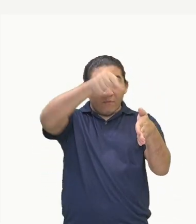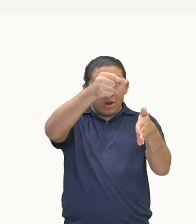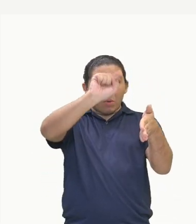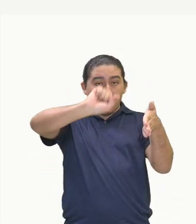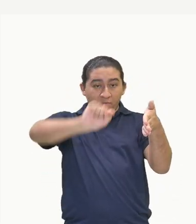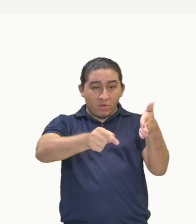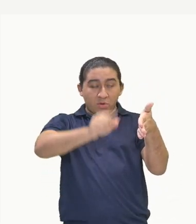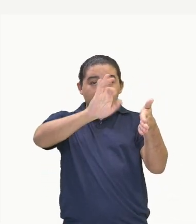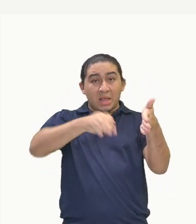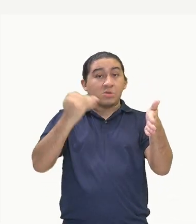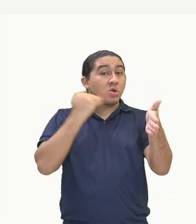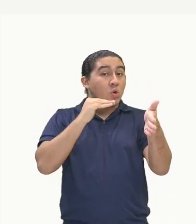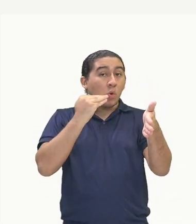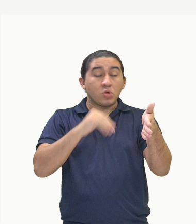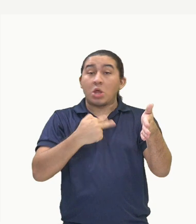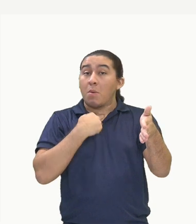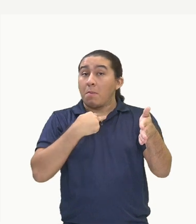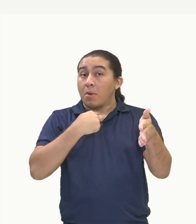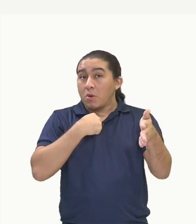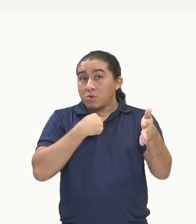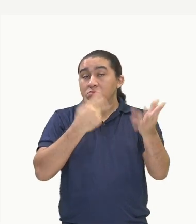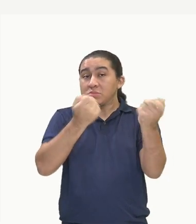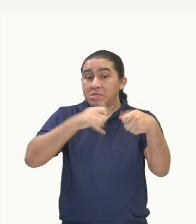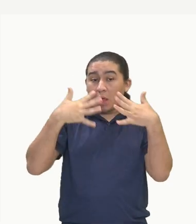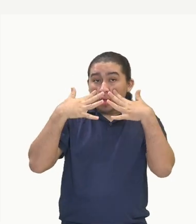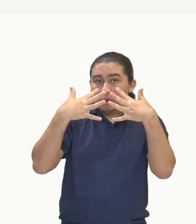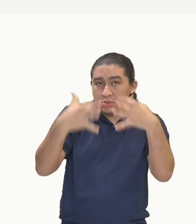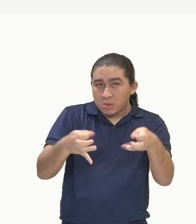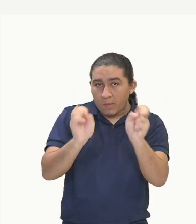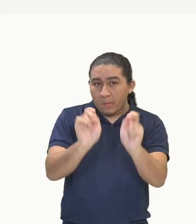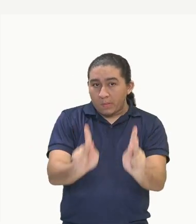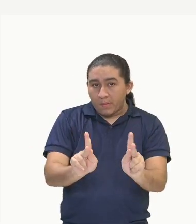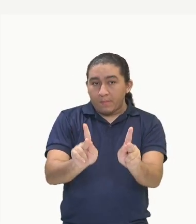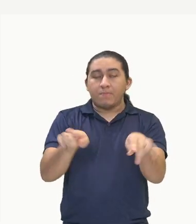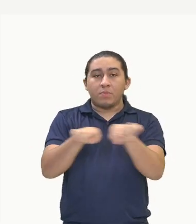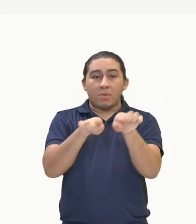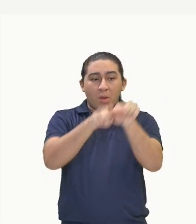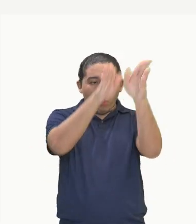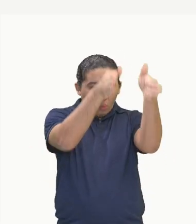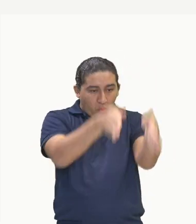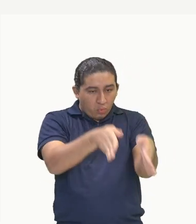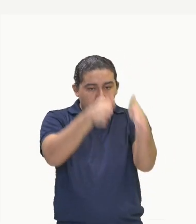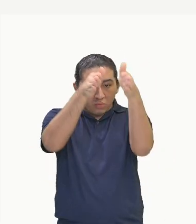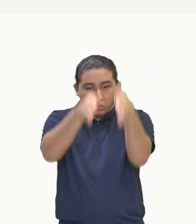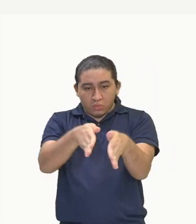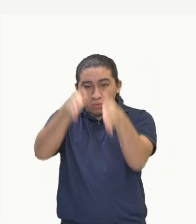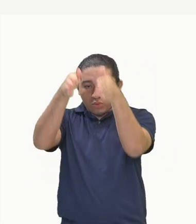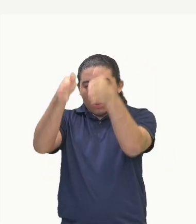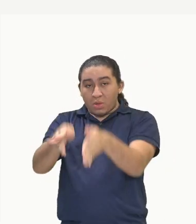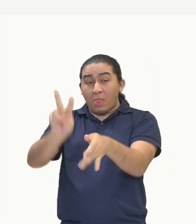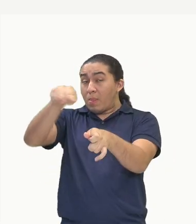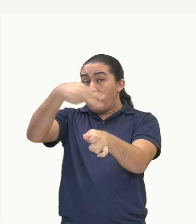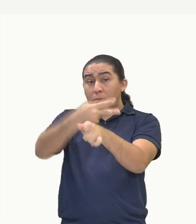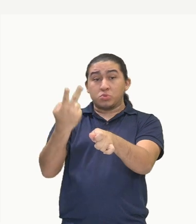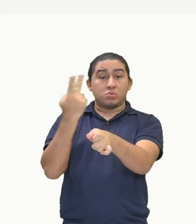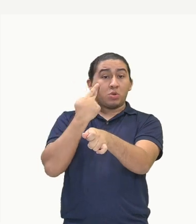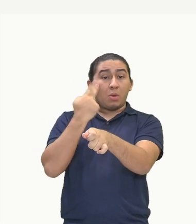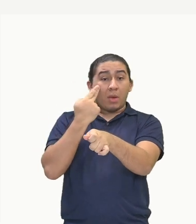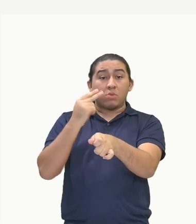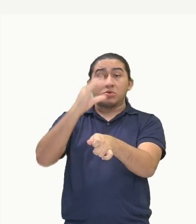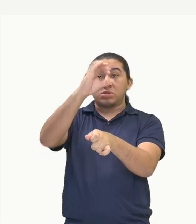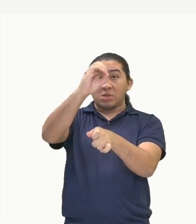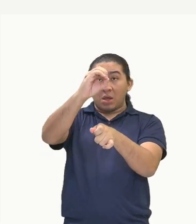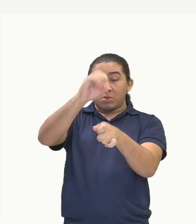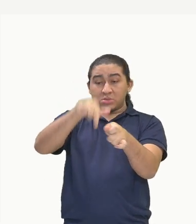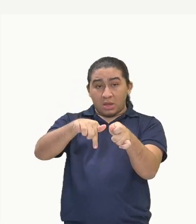faltando alguma casa decimal aqui, a gente completaria com zero. E faz a soma normal, 0 mais 7 é 7, 8 mais 5